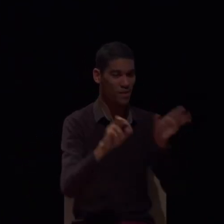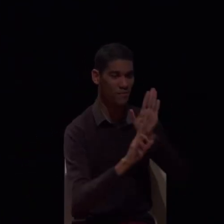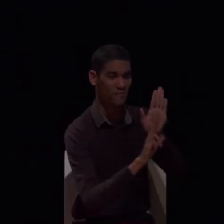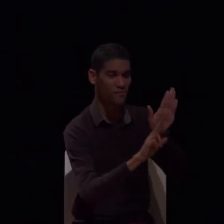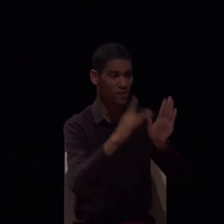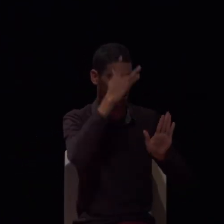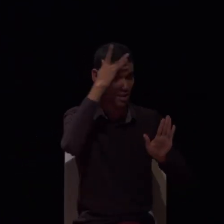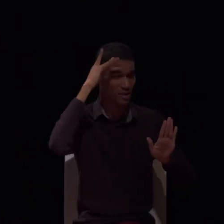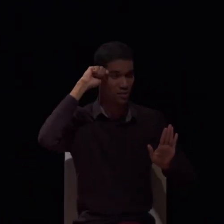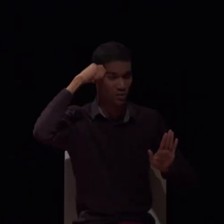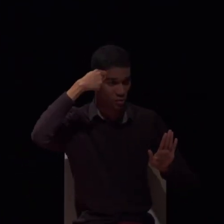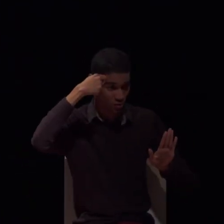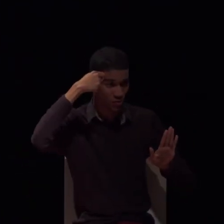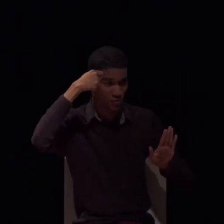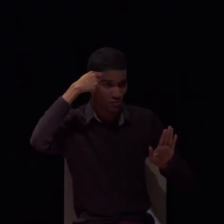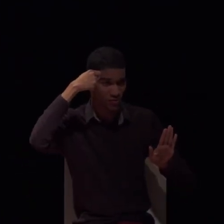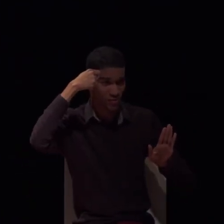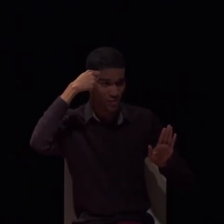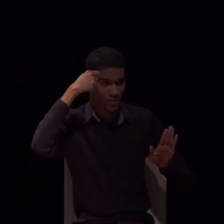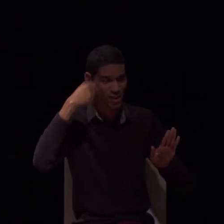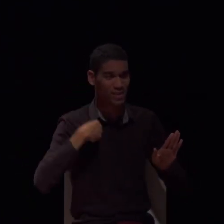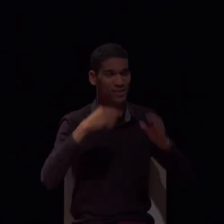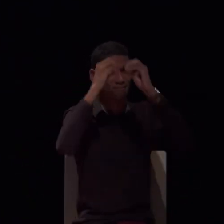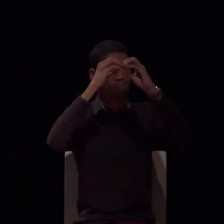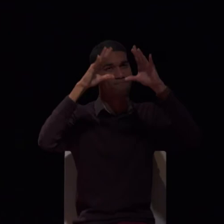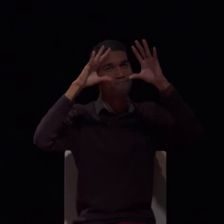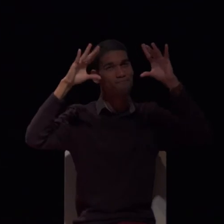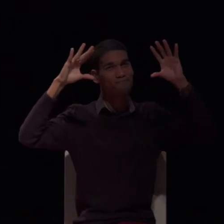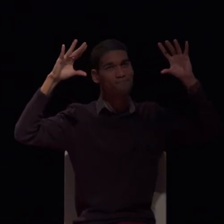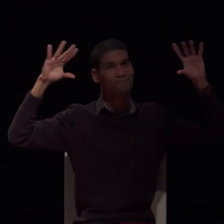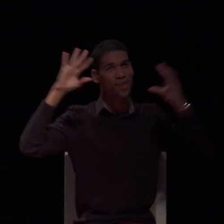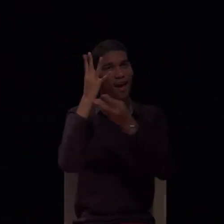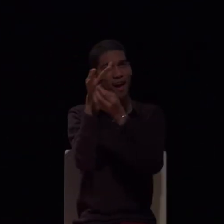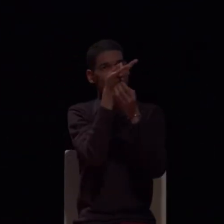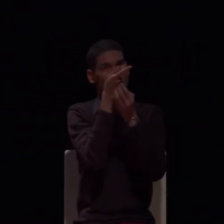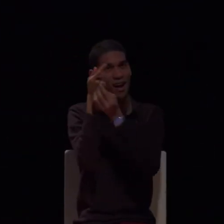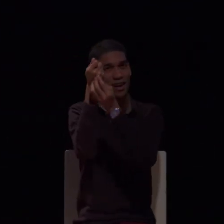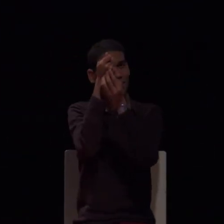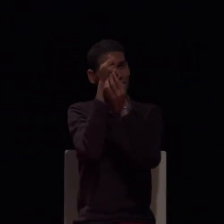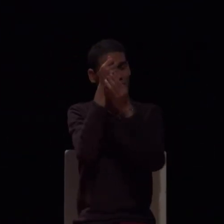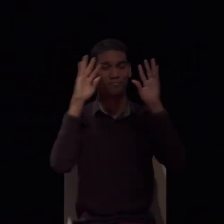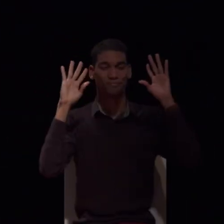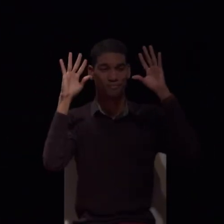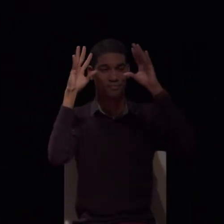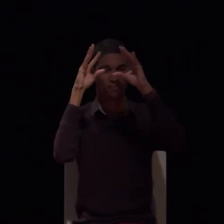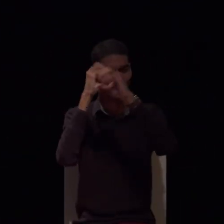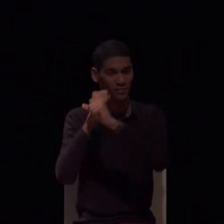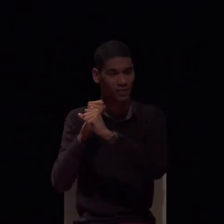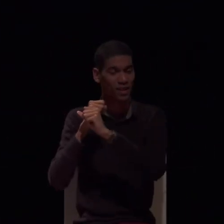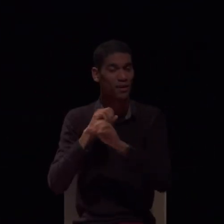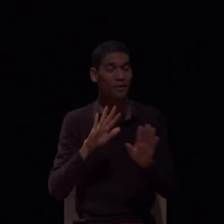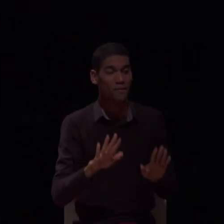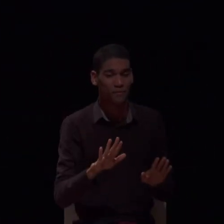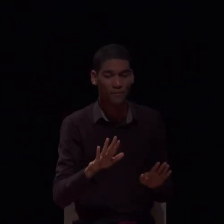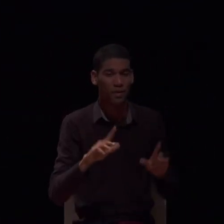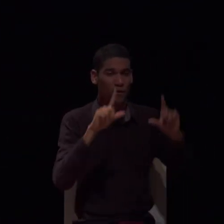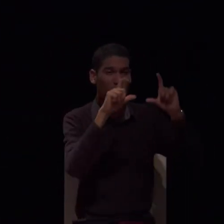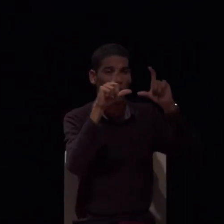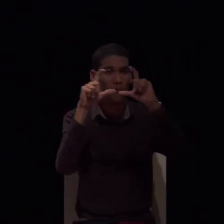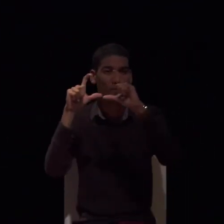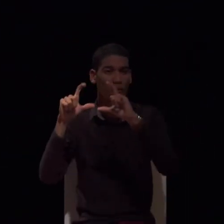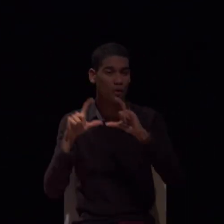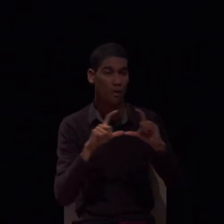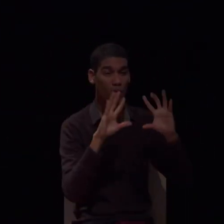nesse nesse nosso imaginário de arte a gente eu nunca coloquei falta de